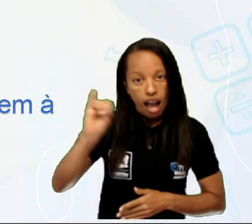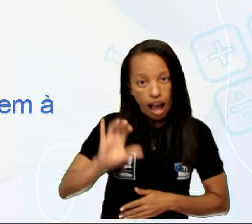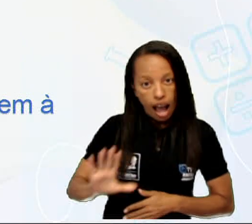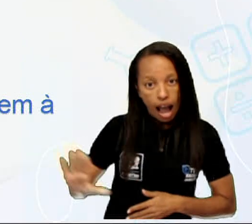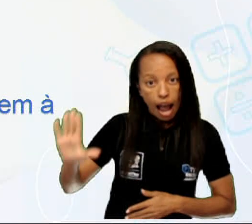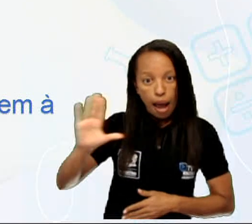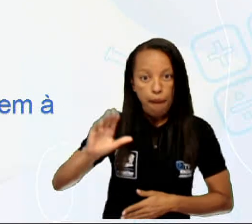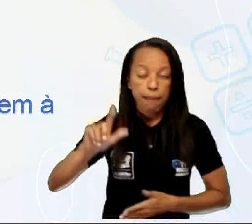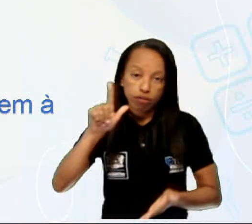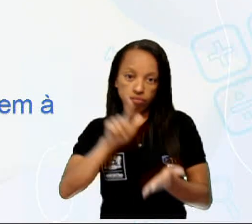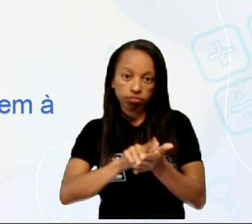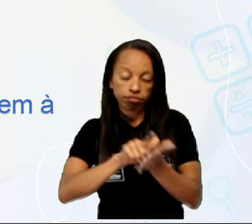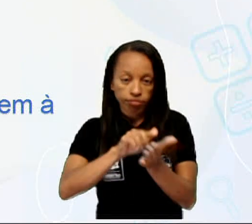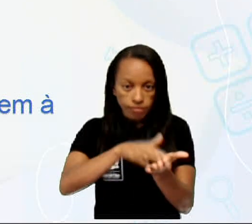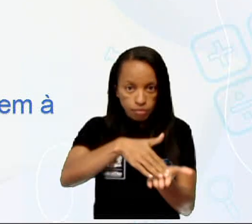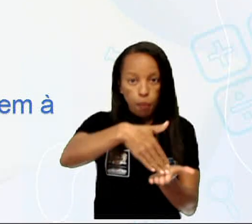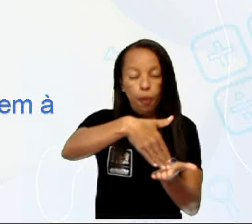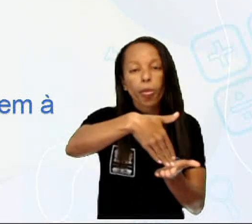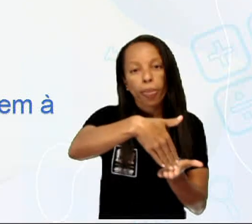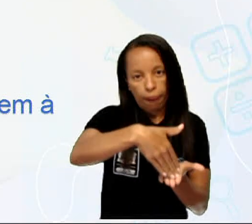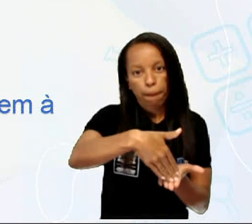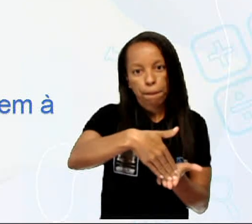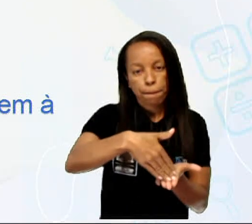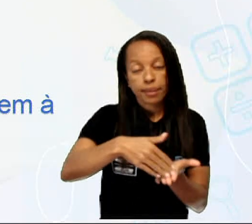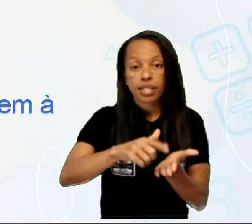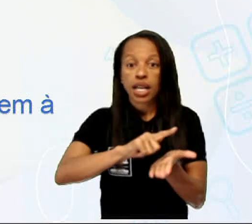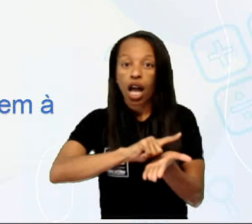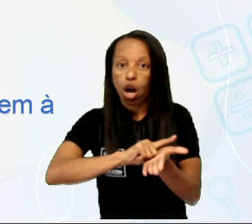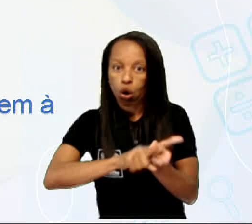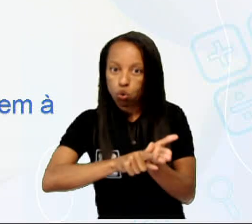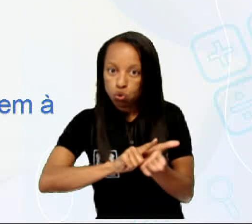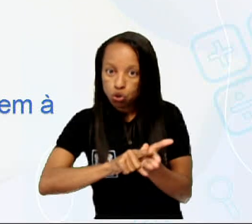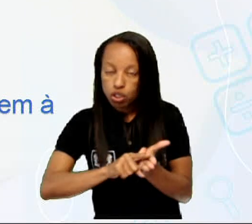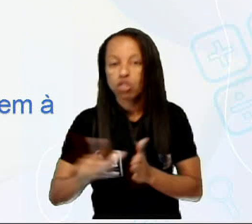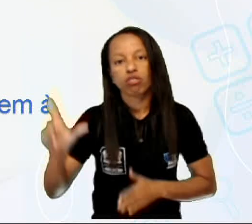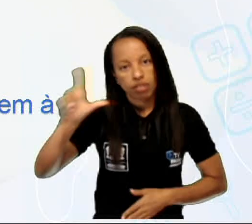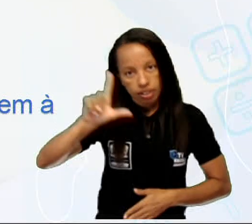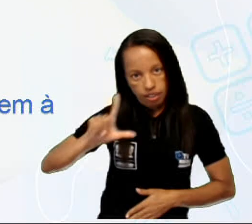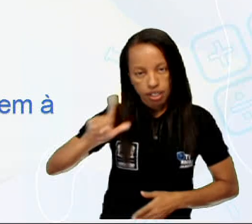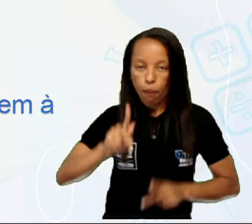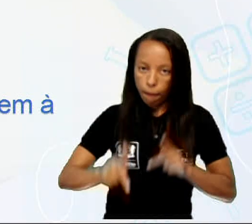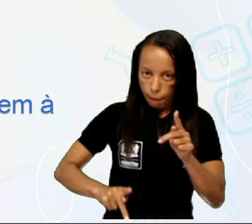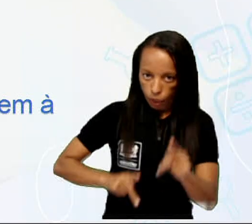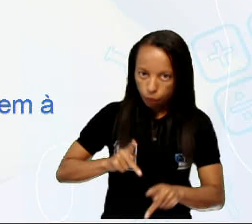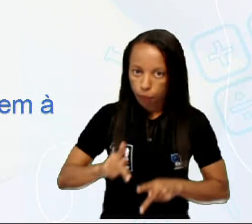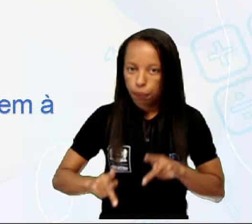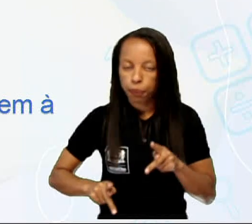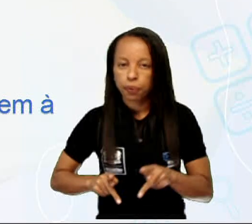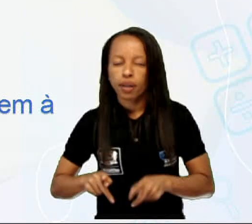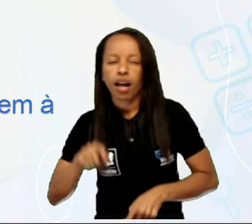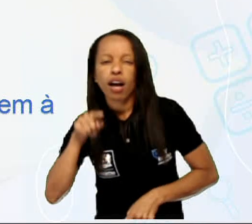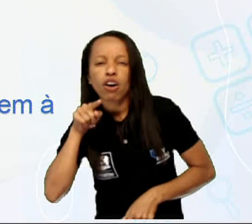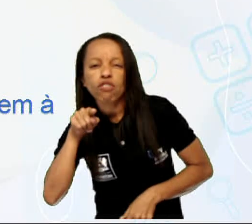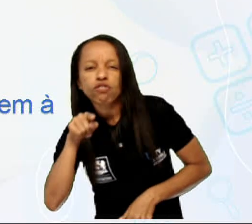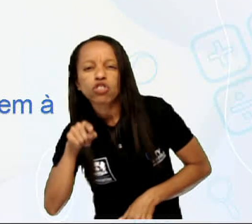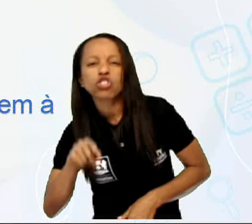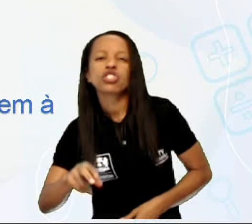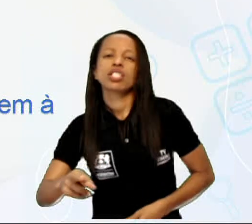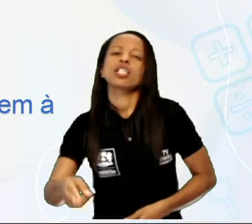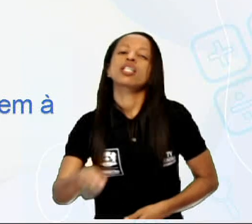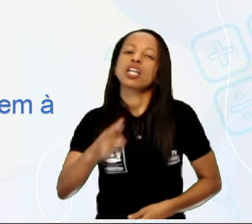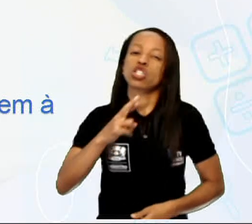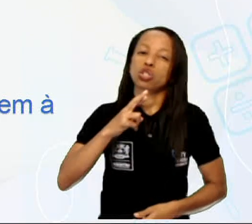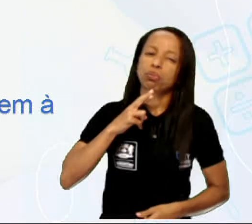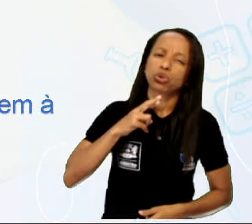da xilogravura, né? Esse é um gênero literário popular. Você que colocou, como eu falei, com